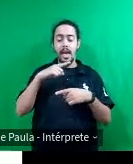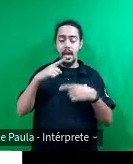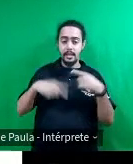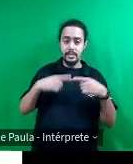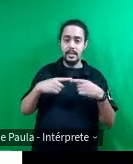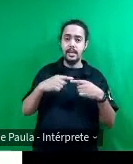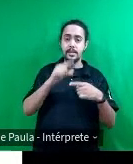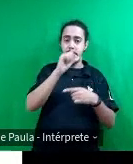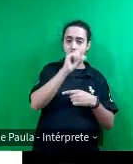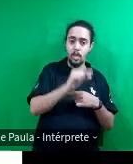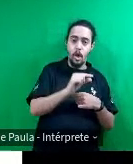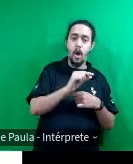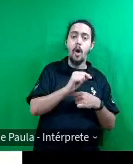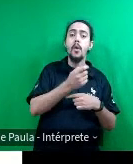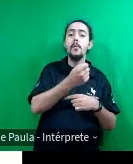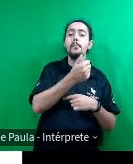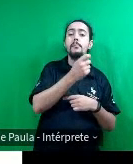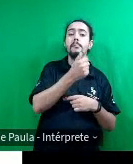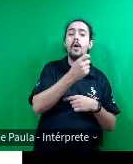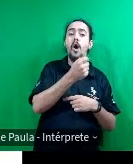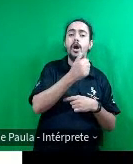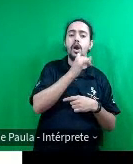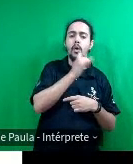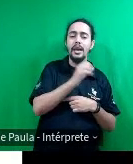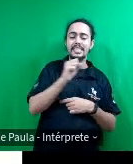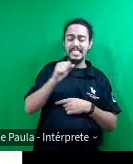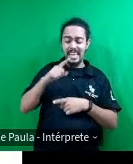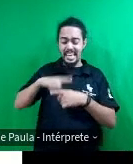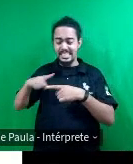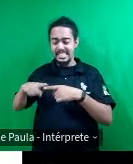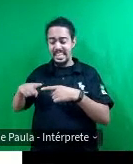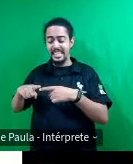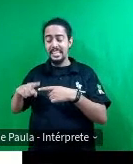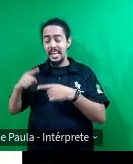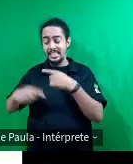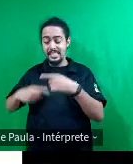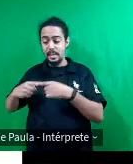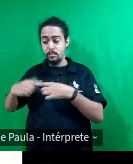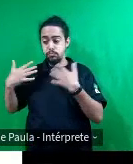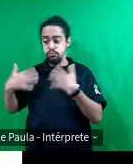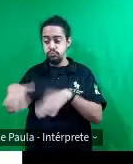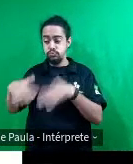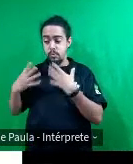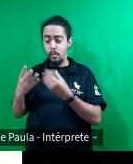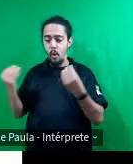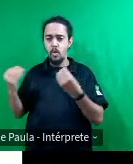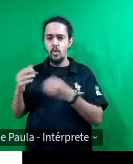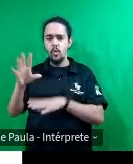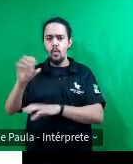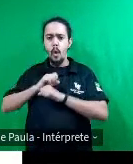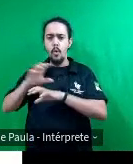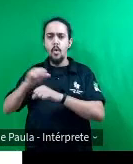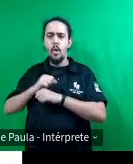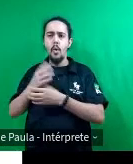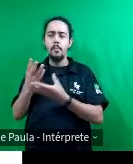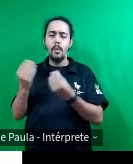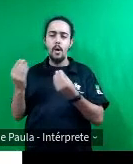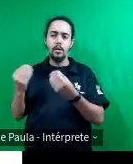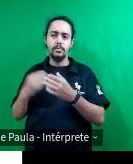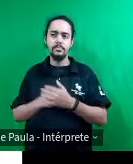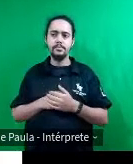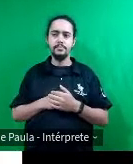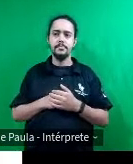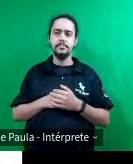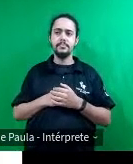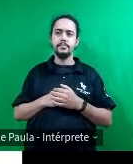resistência menor, mama mais corrente. Já que estamos falando de leite aqui, né? Né? Deu